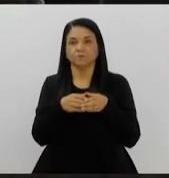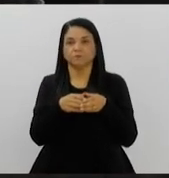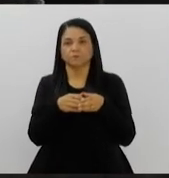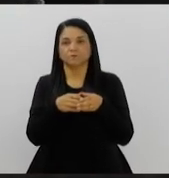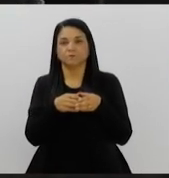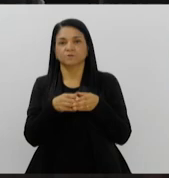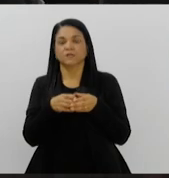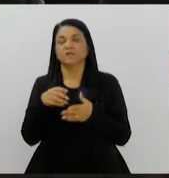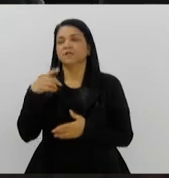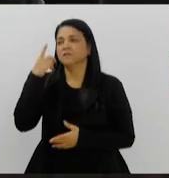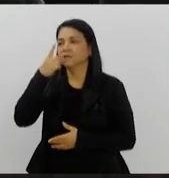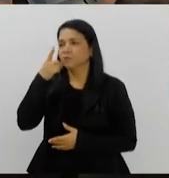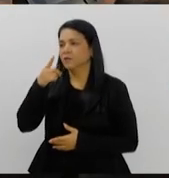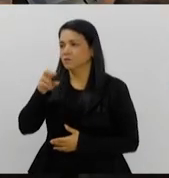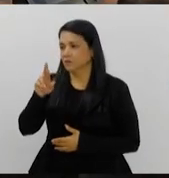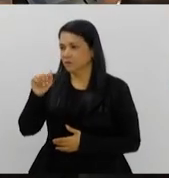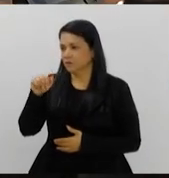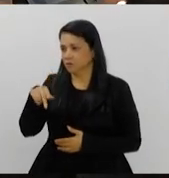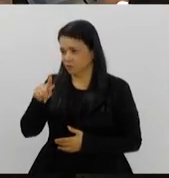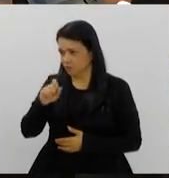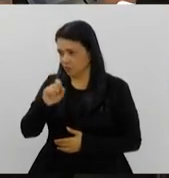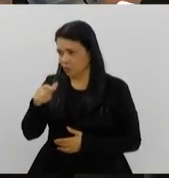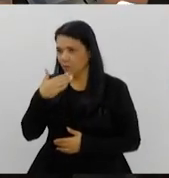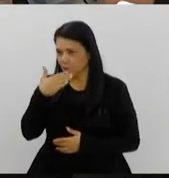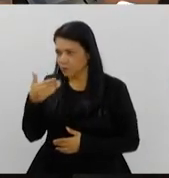Deputado Rangel, eu tinha pedido